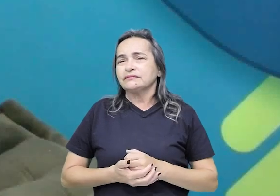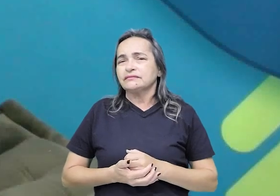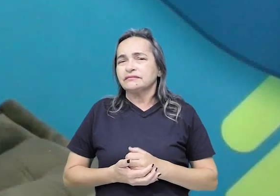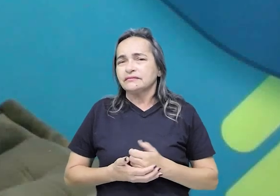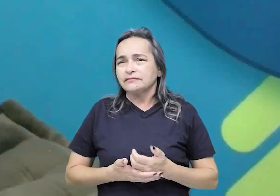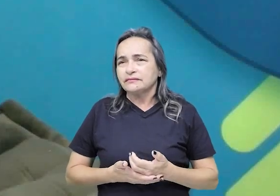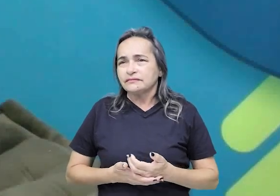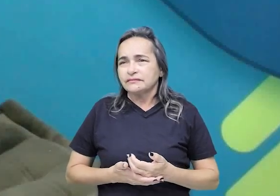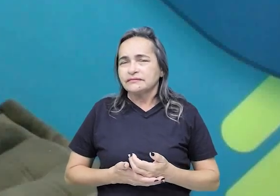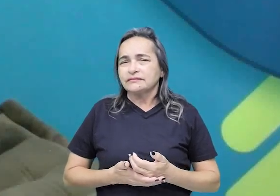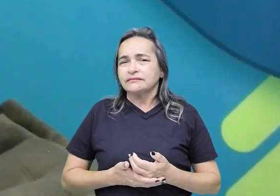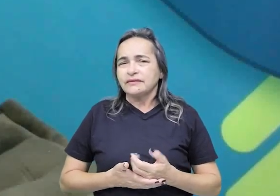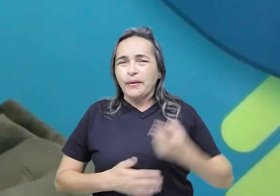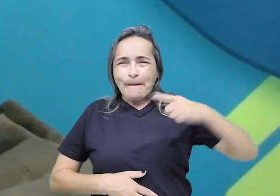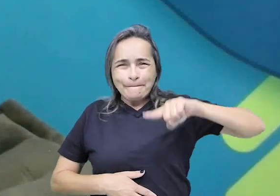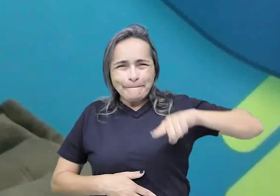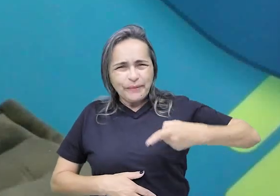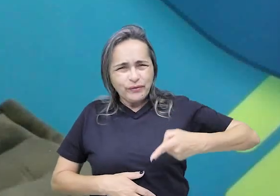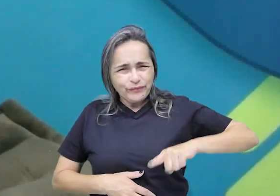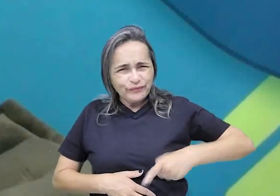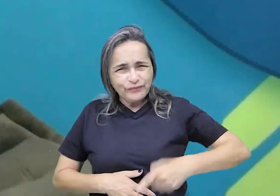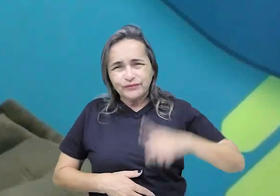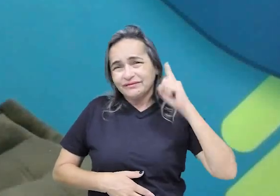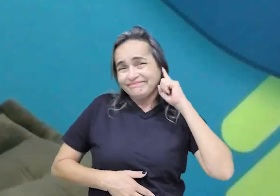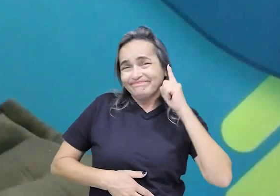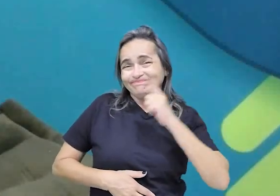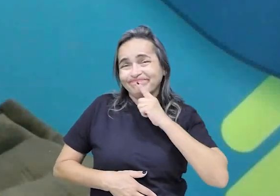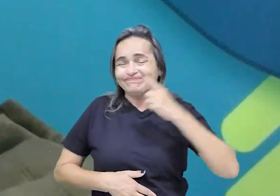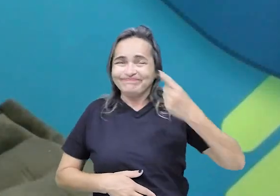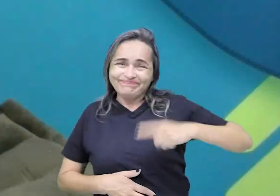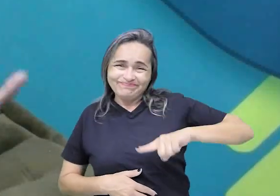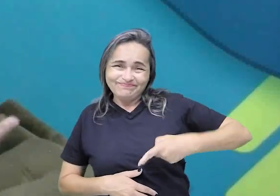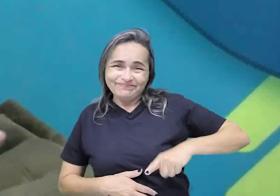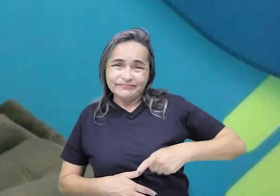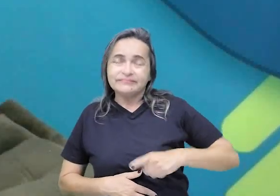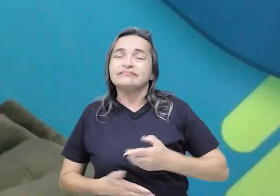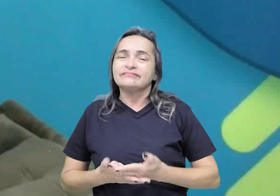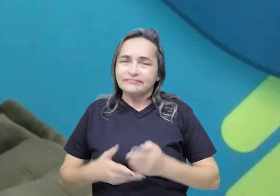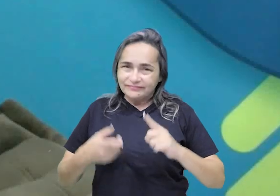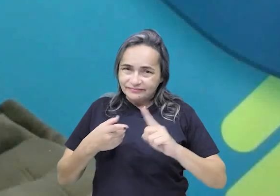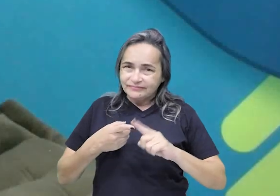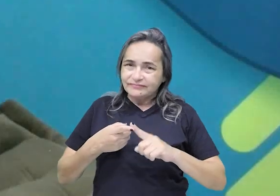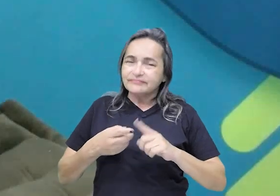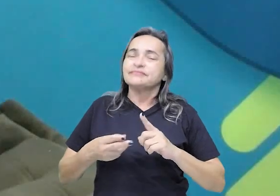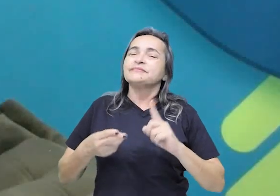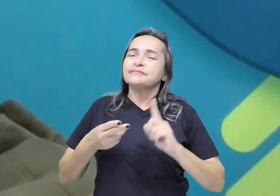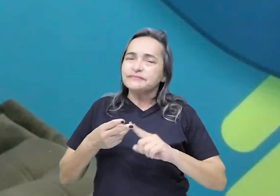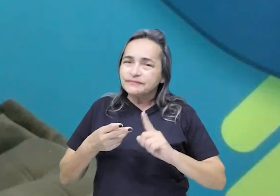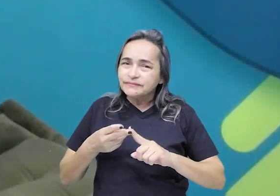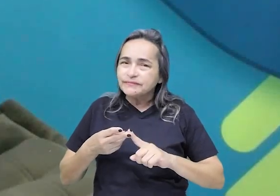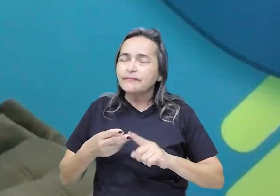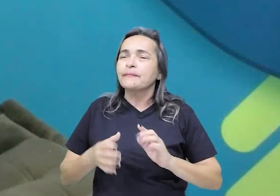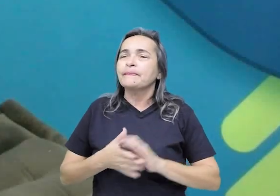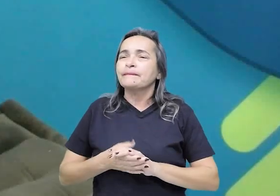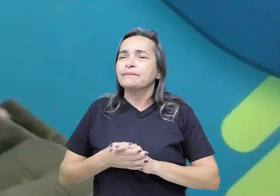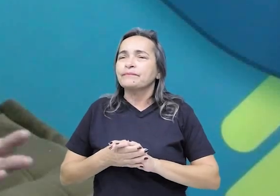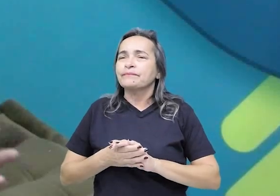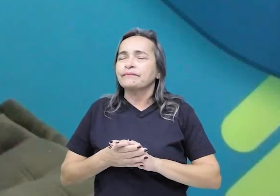que a gente chama profunda da audição, tá? Então temos essa situação. Temos as